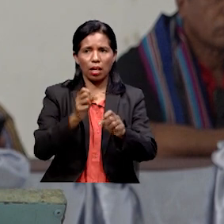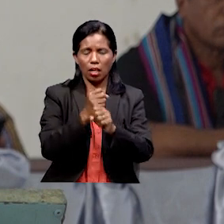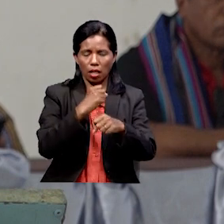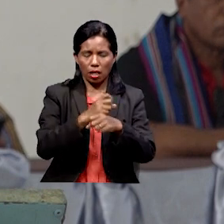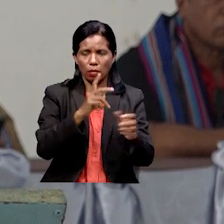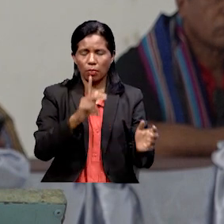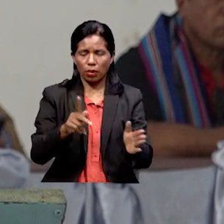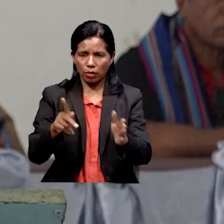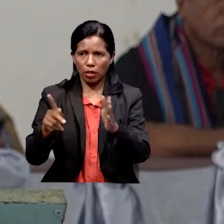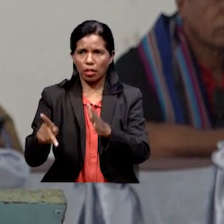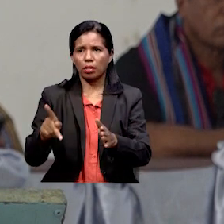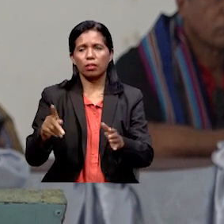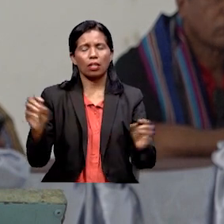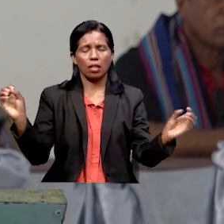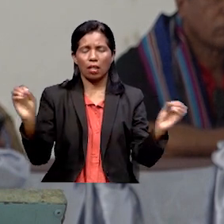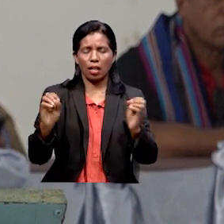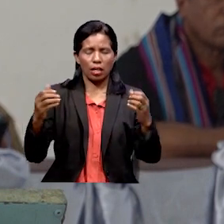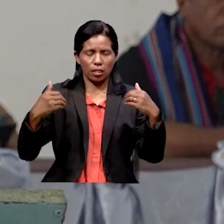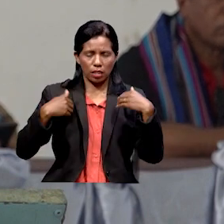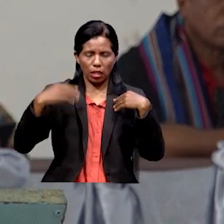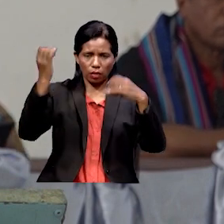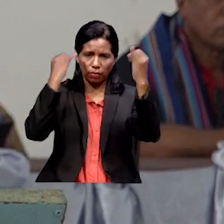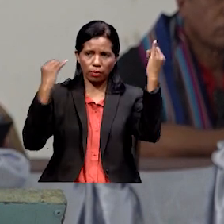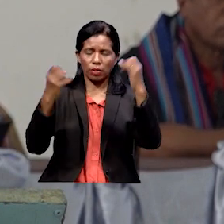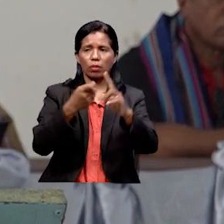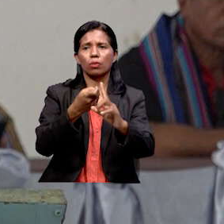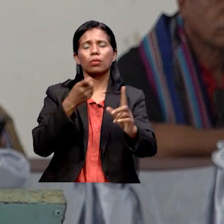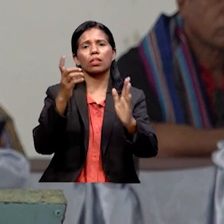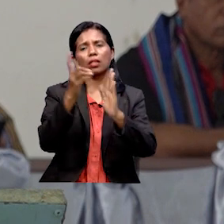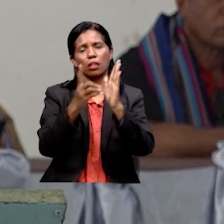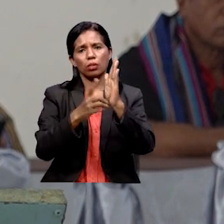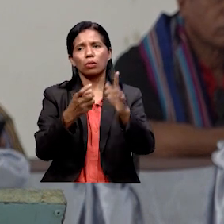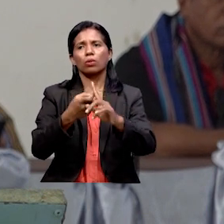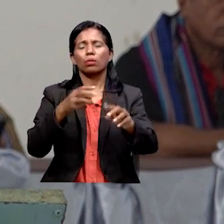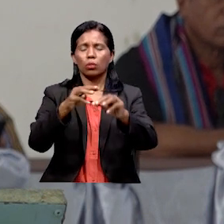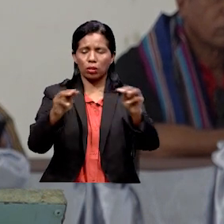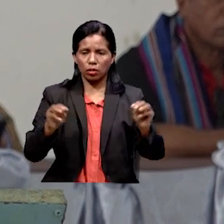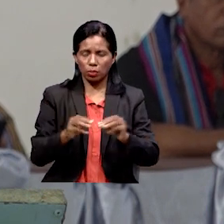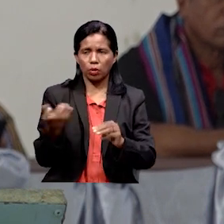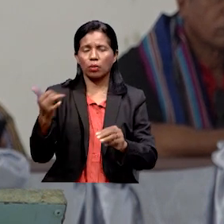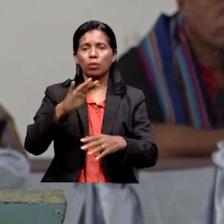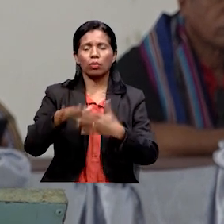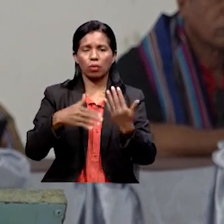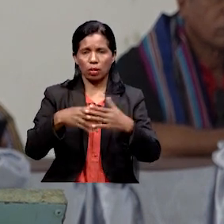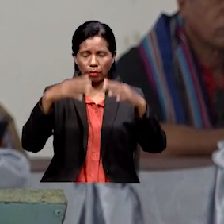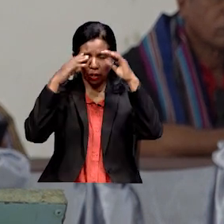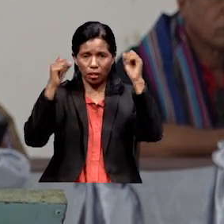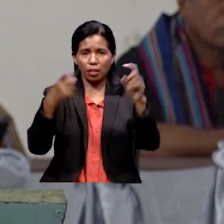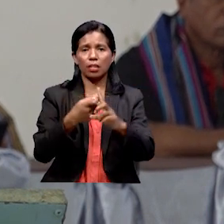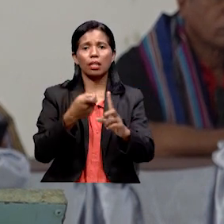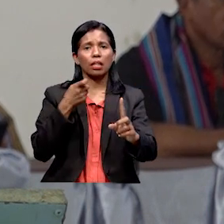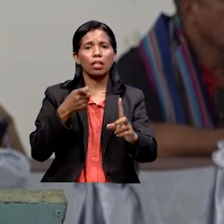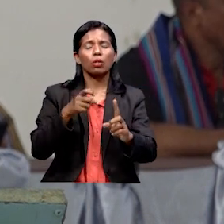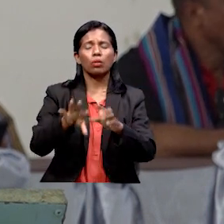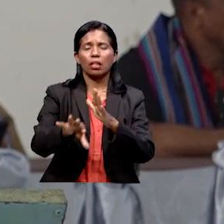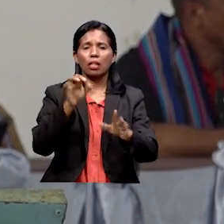se e a informação, ou dados, ou se município sira. Da maneira, o presidente sira eleito, o município sira, a bela,